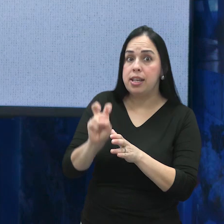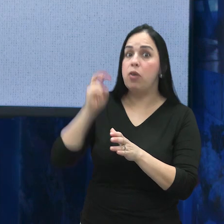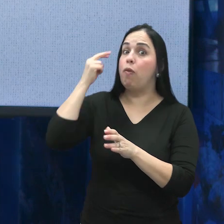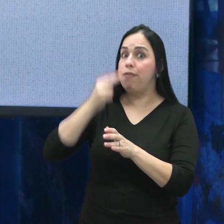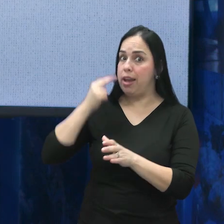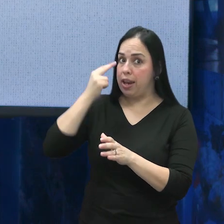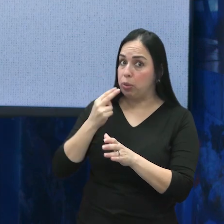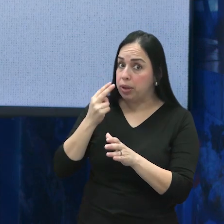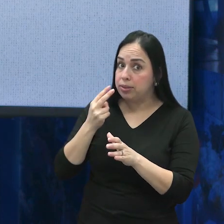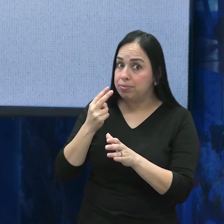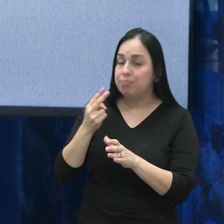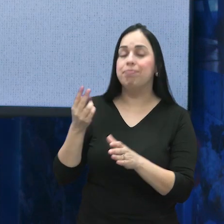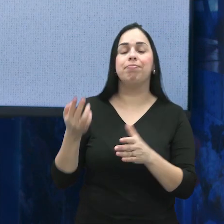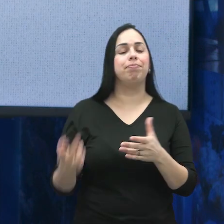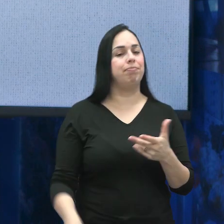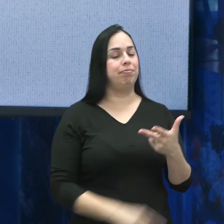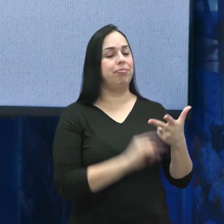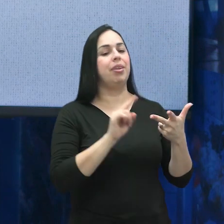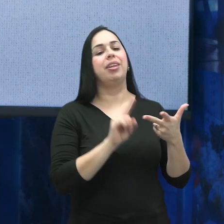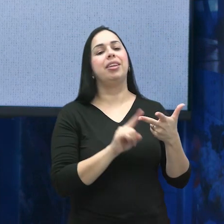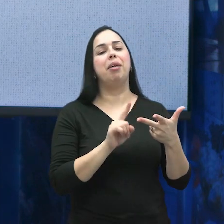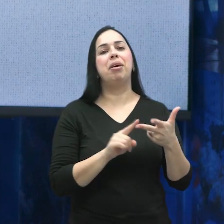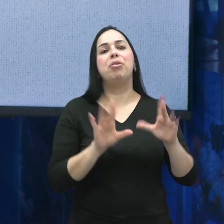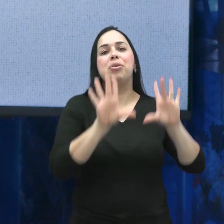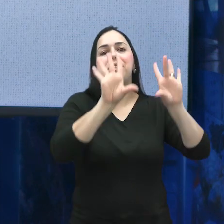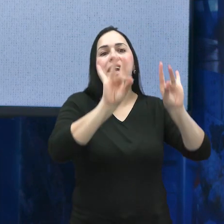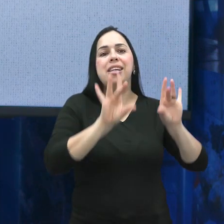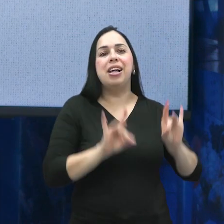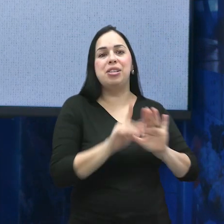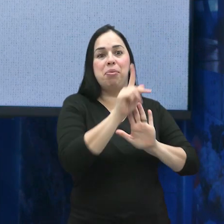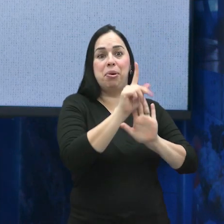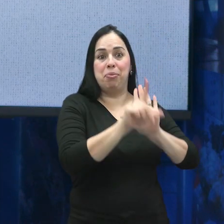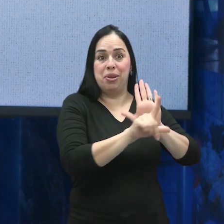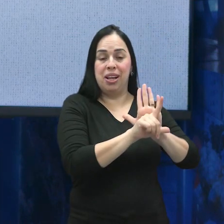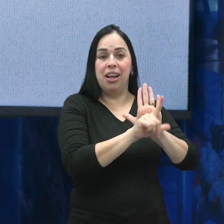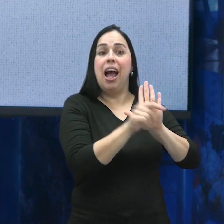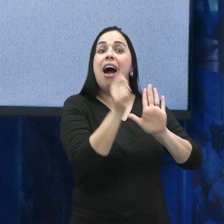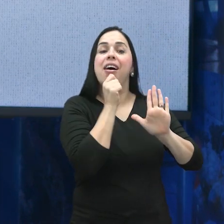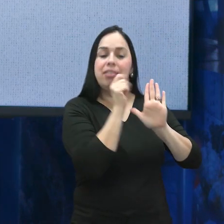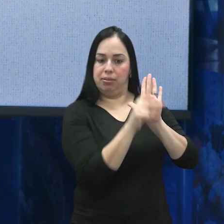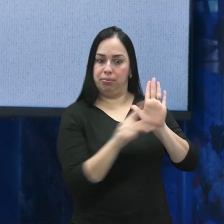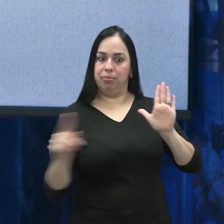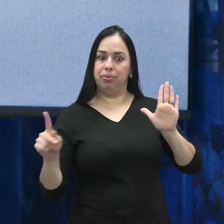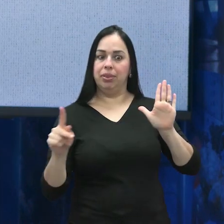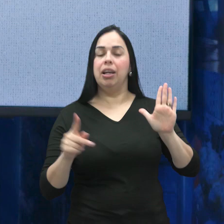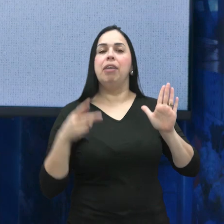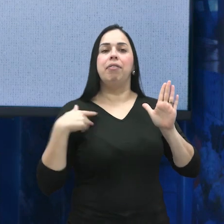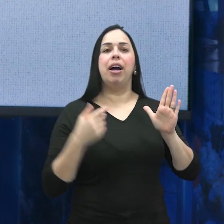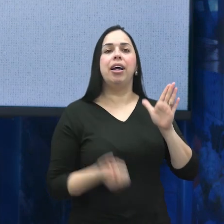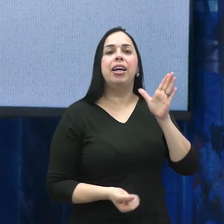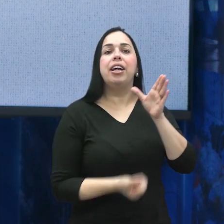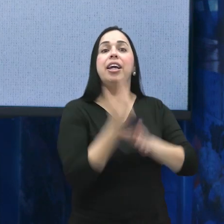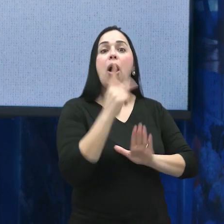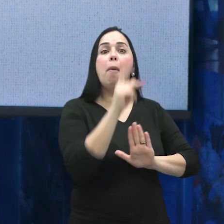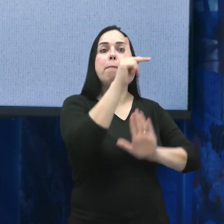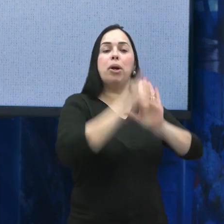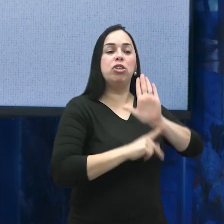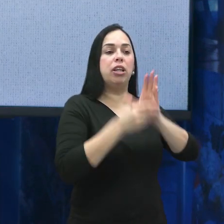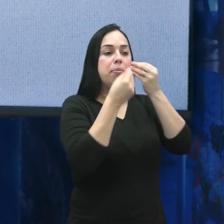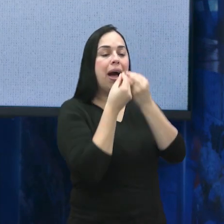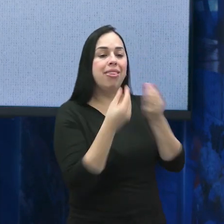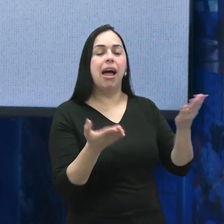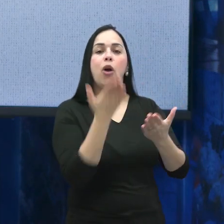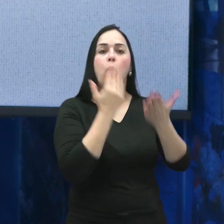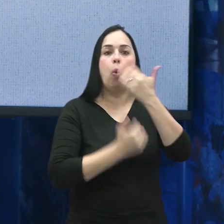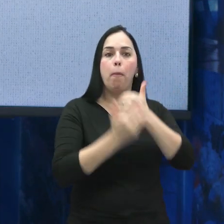comissão composta por 5 vereadores? Tem também detalhes sobre um projeto em tramitação na Câmara que busca criar um banco